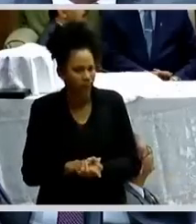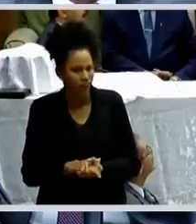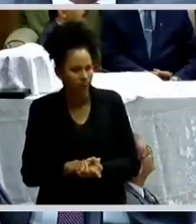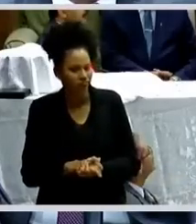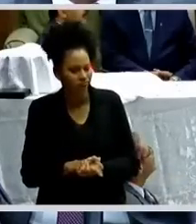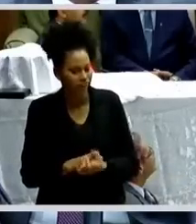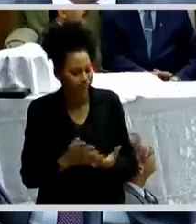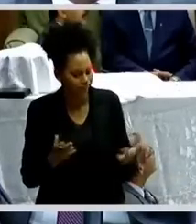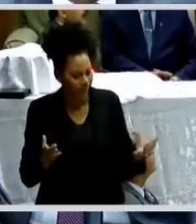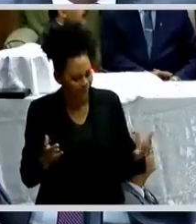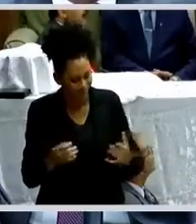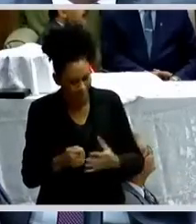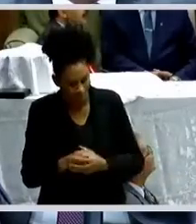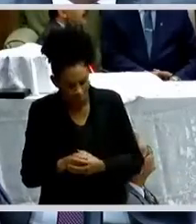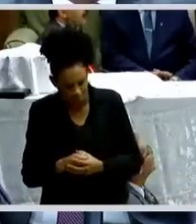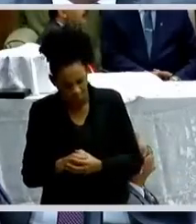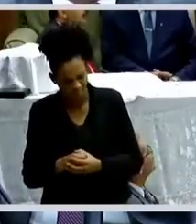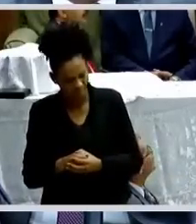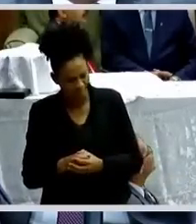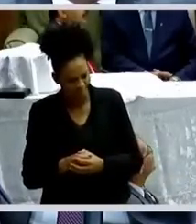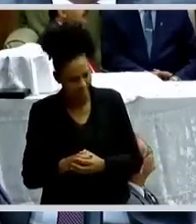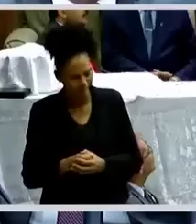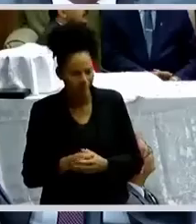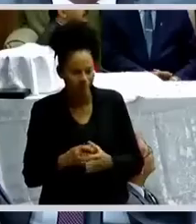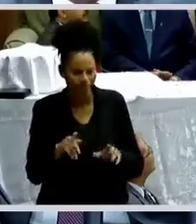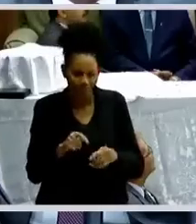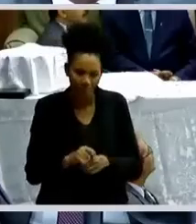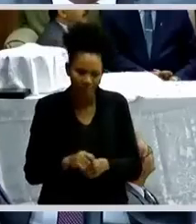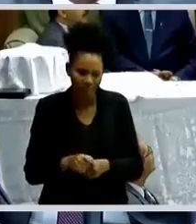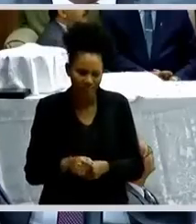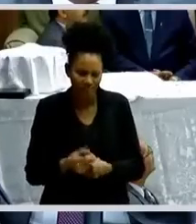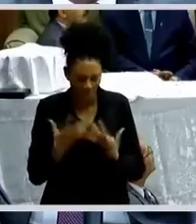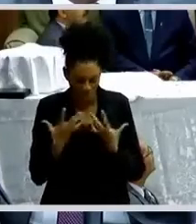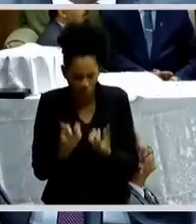Ele é bem. É ceia, como você chegou aqui.